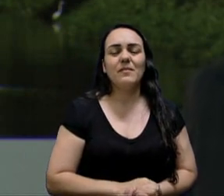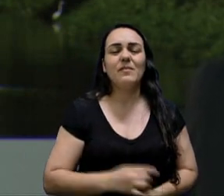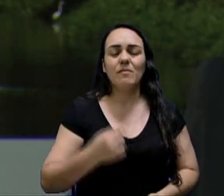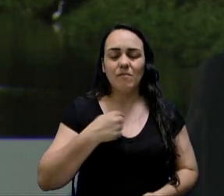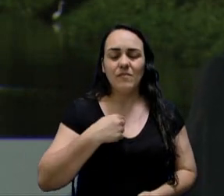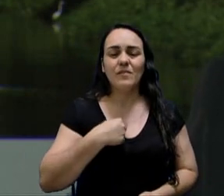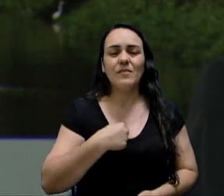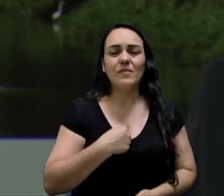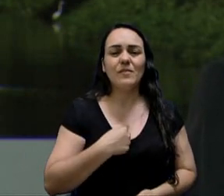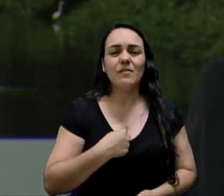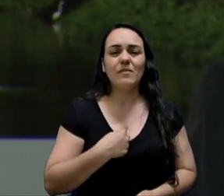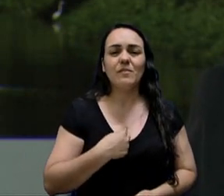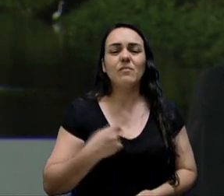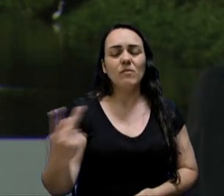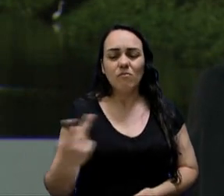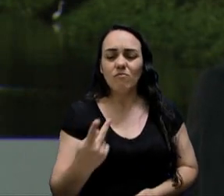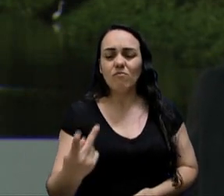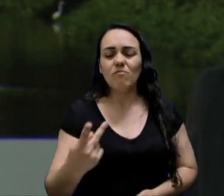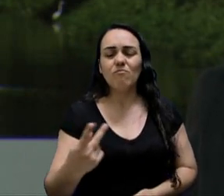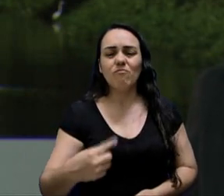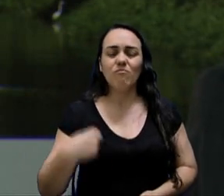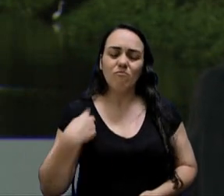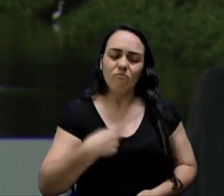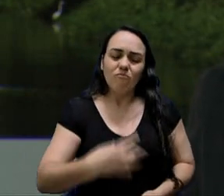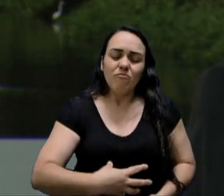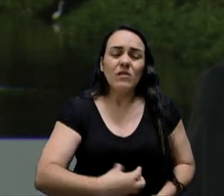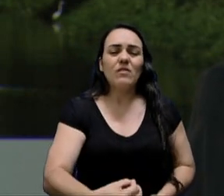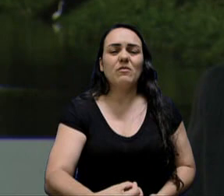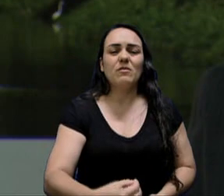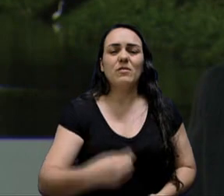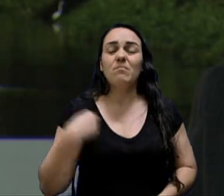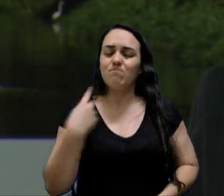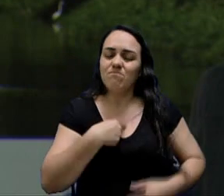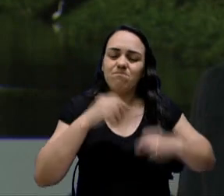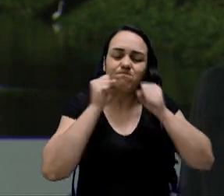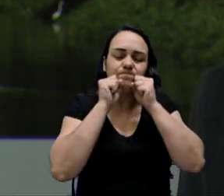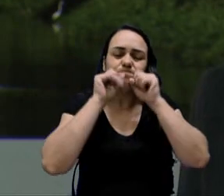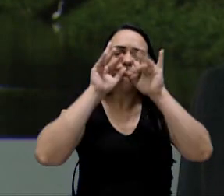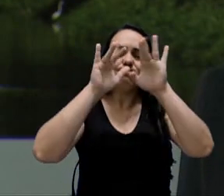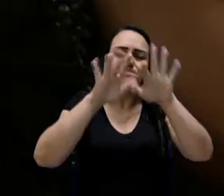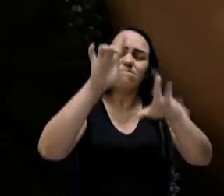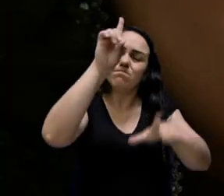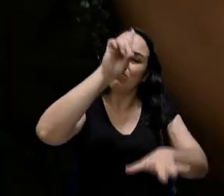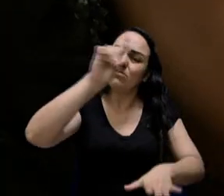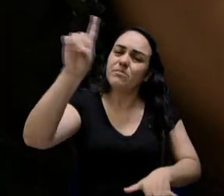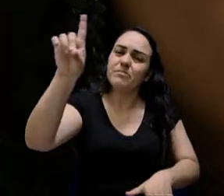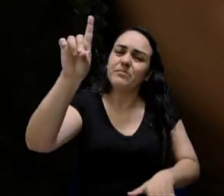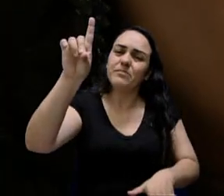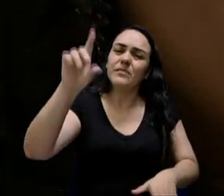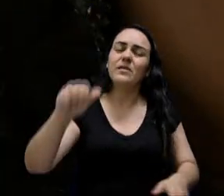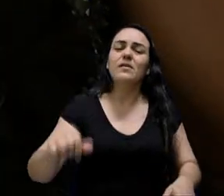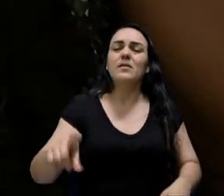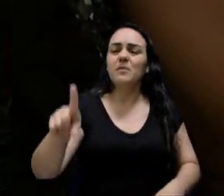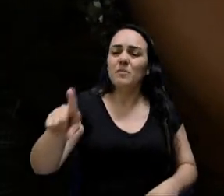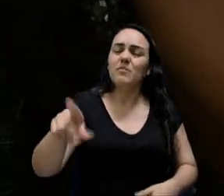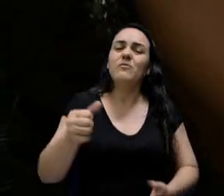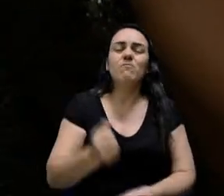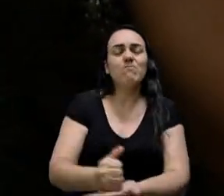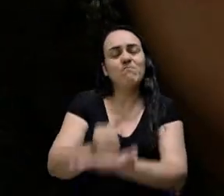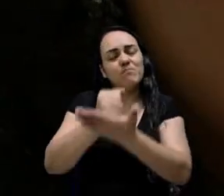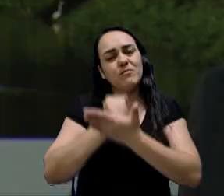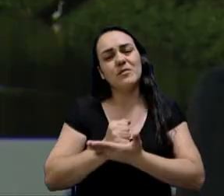Eu e a Isabela e o Rafael somos abençoados por Deus por terem nossas vidas.